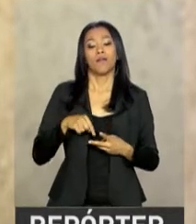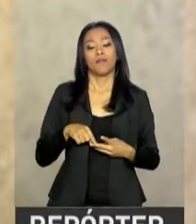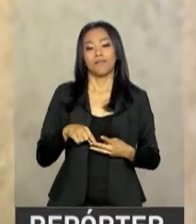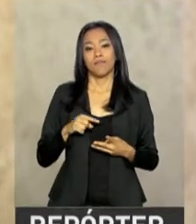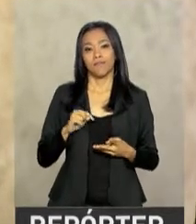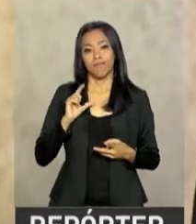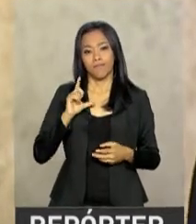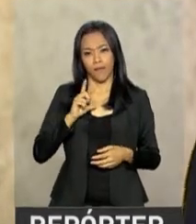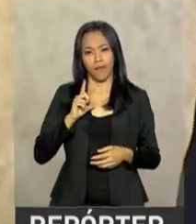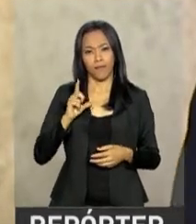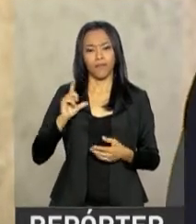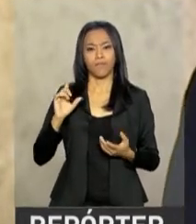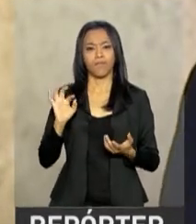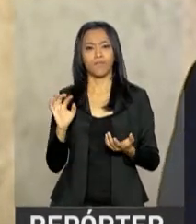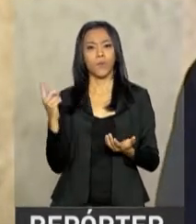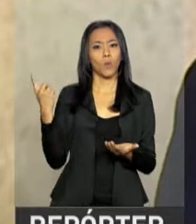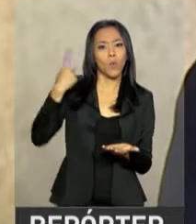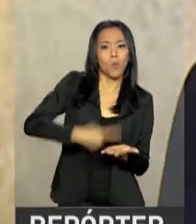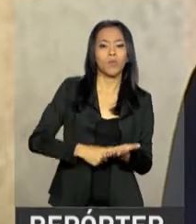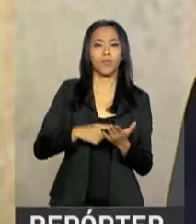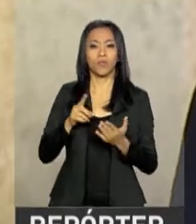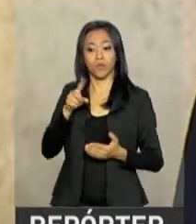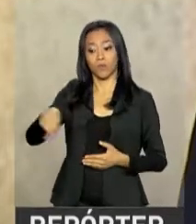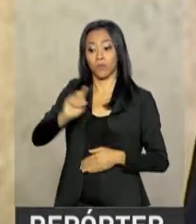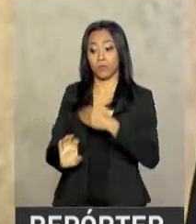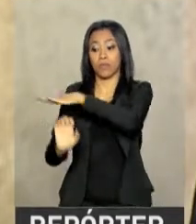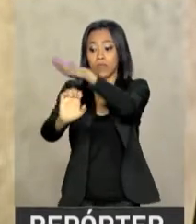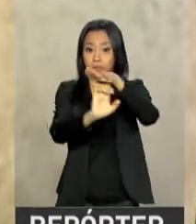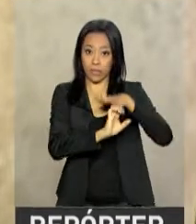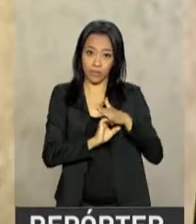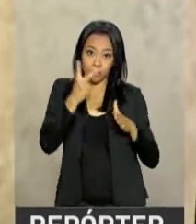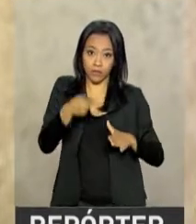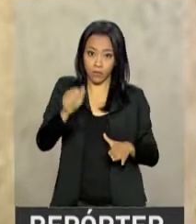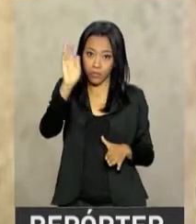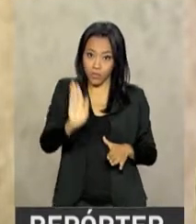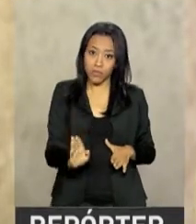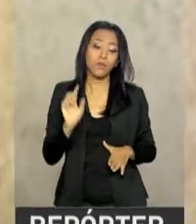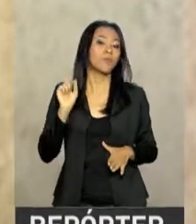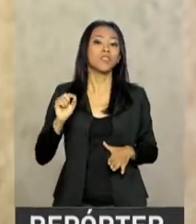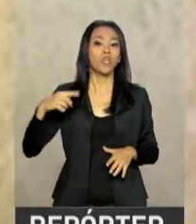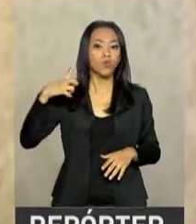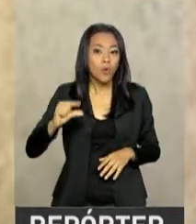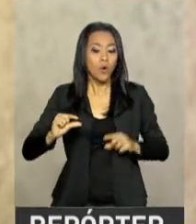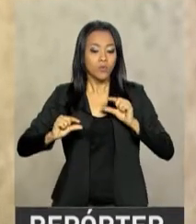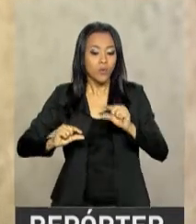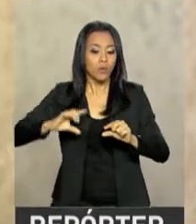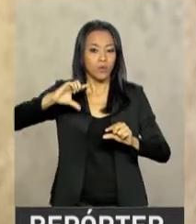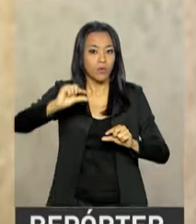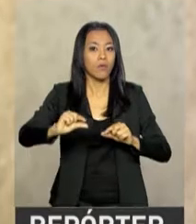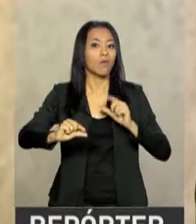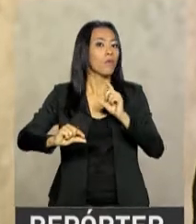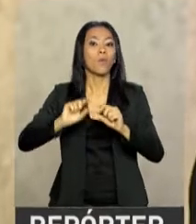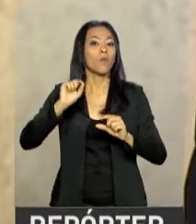acordo com as empresas maiores conglomerados empresariais do brasil de gradualmente eles irem colocando à disposição